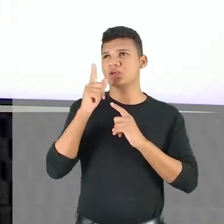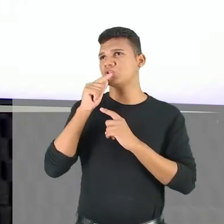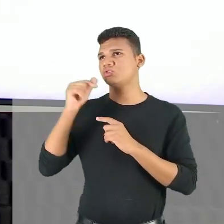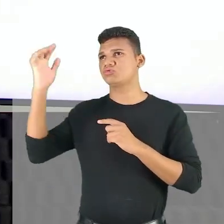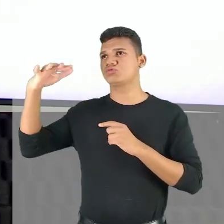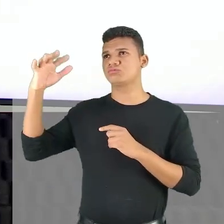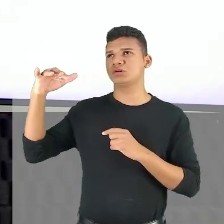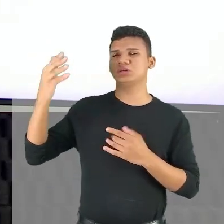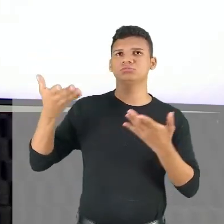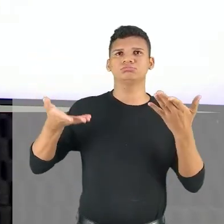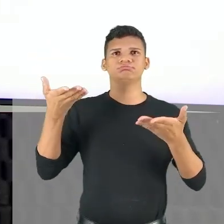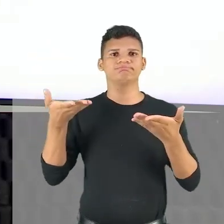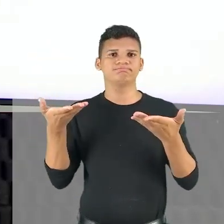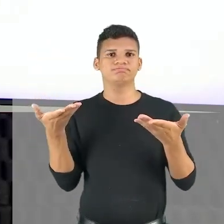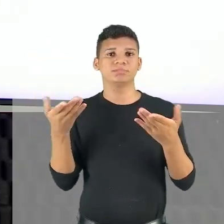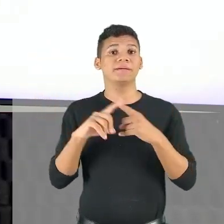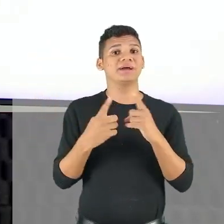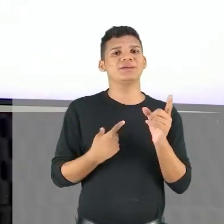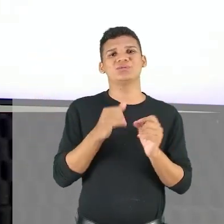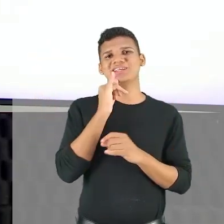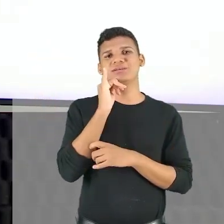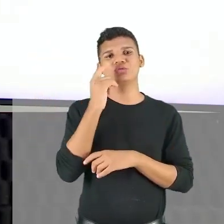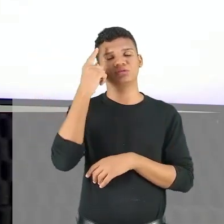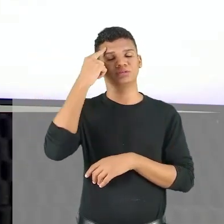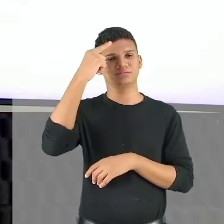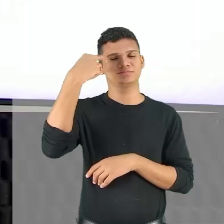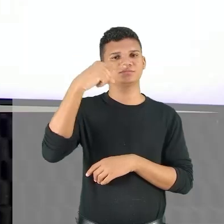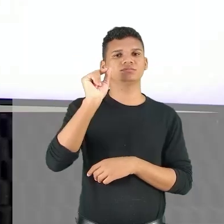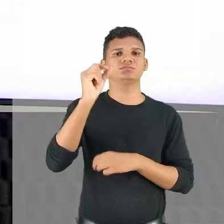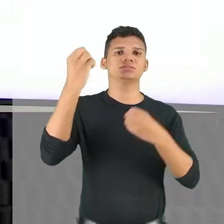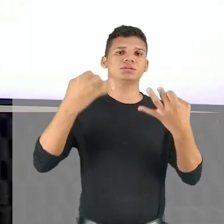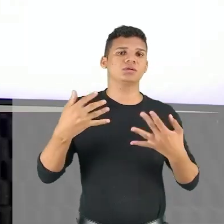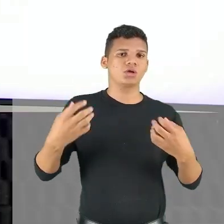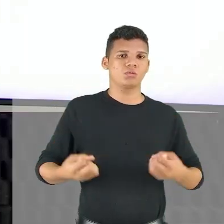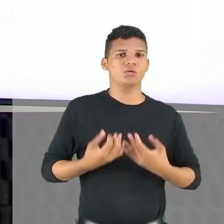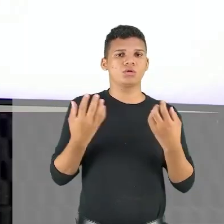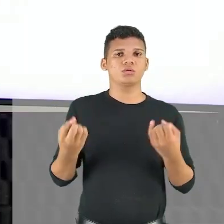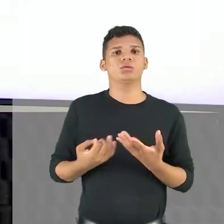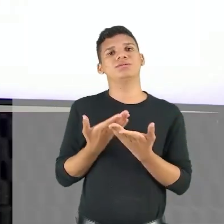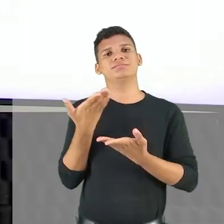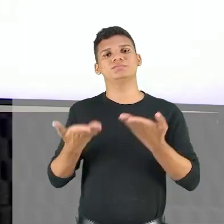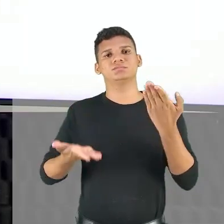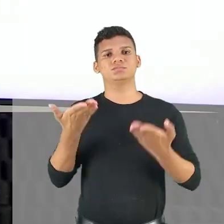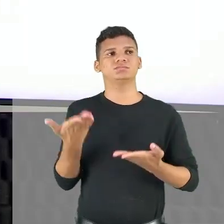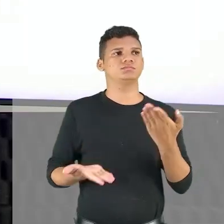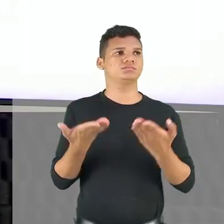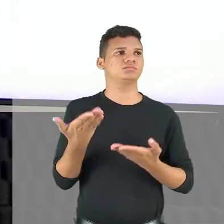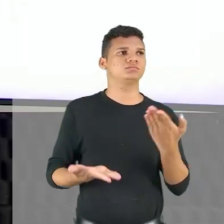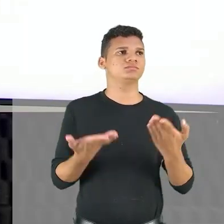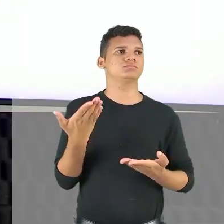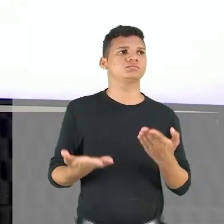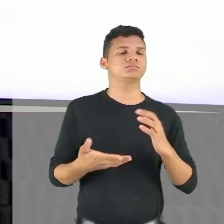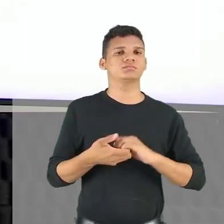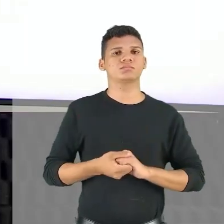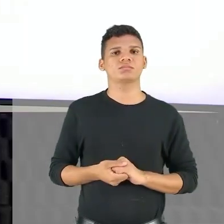outra importância aqui, ó, no espanhol, por exemplo, para expressar comparação, a gente tem tan